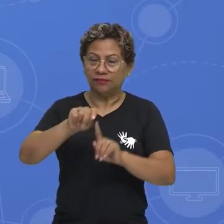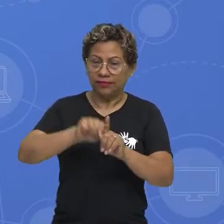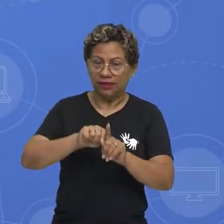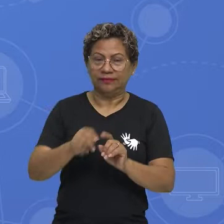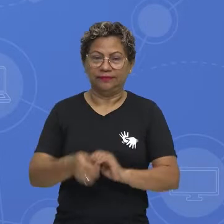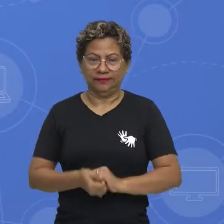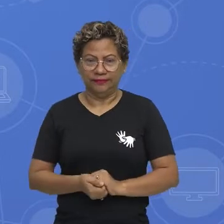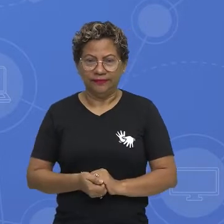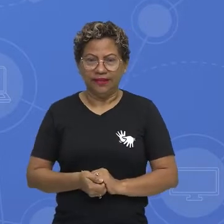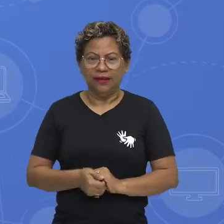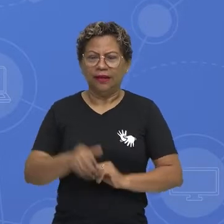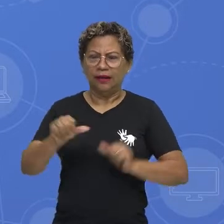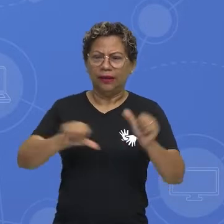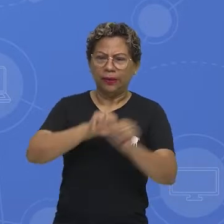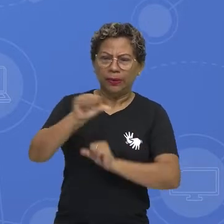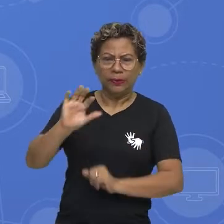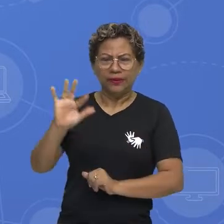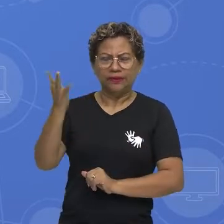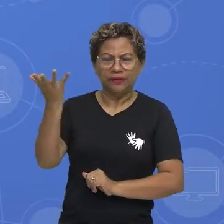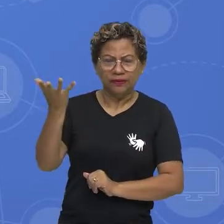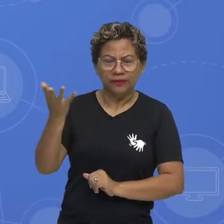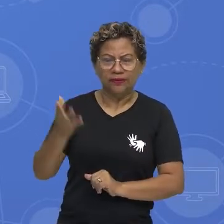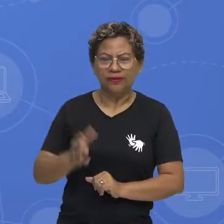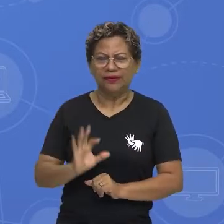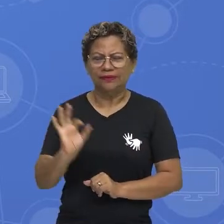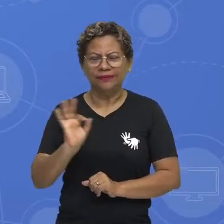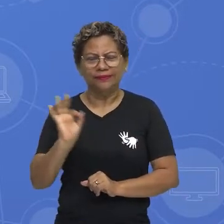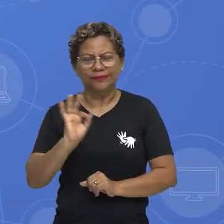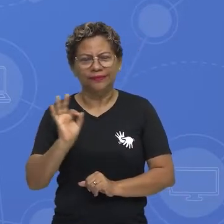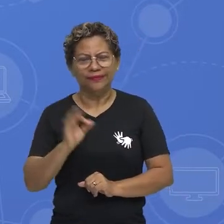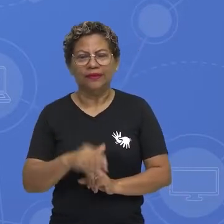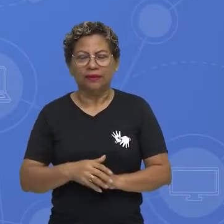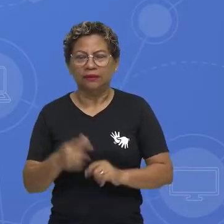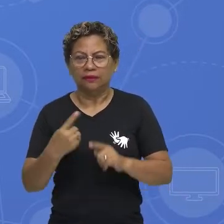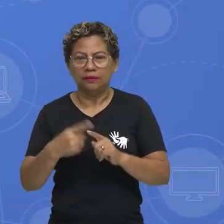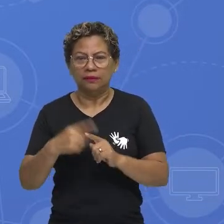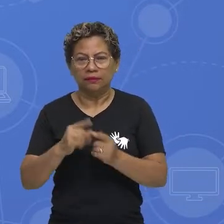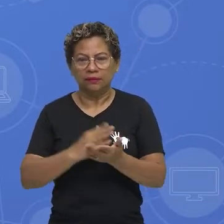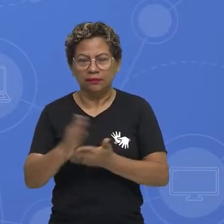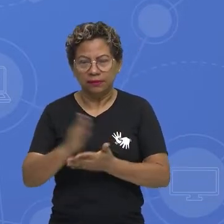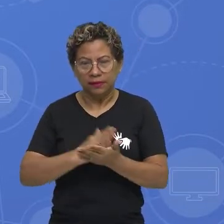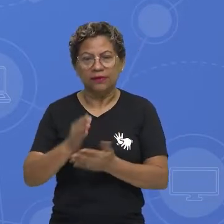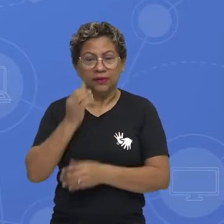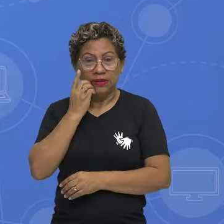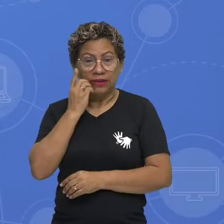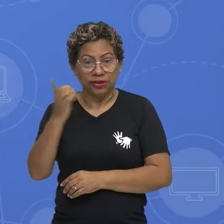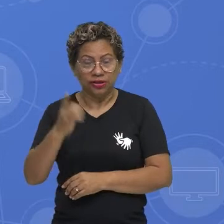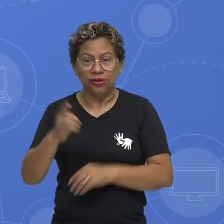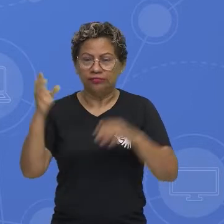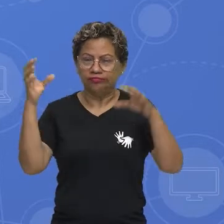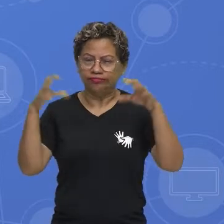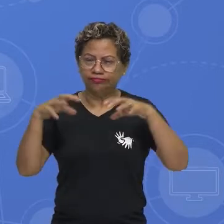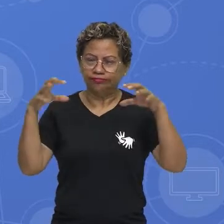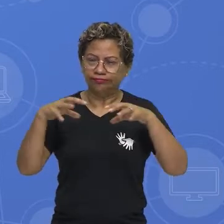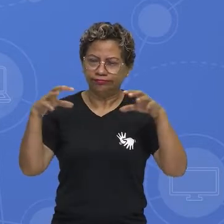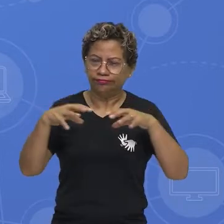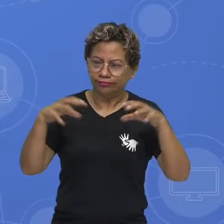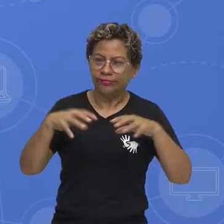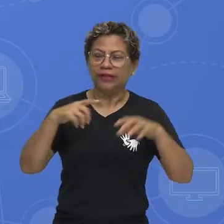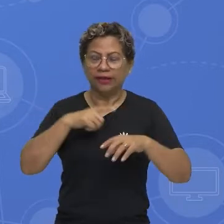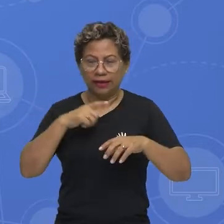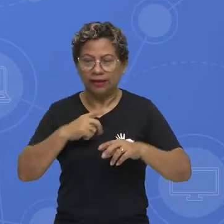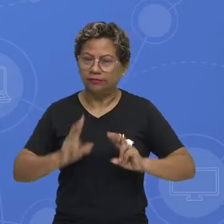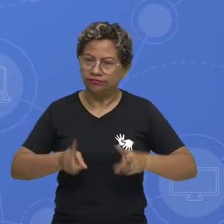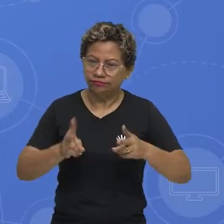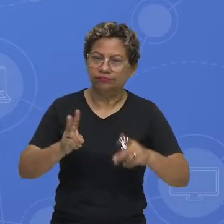mudou? Não se preocupe. Mesmo com algumas nuvens ou em dias chuvosos, o seu gerador continuará produzindo energia solar,